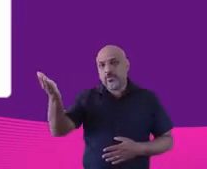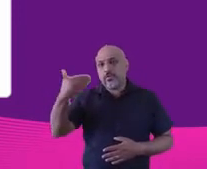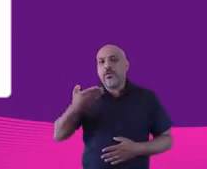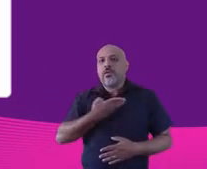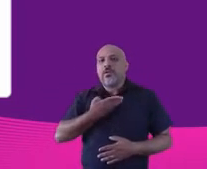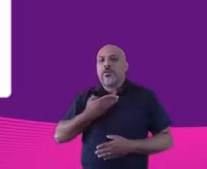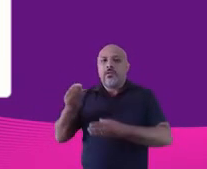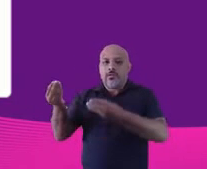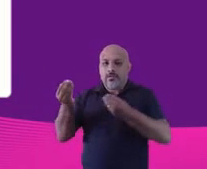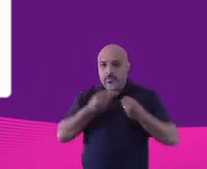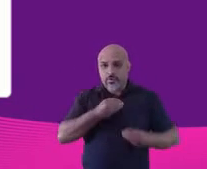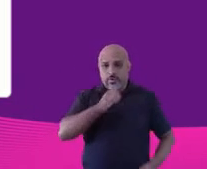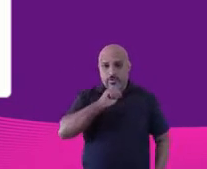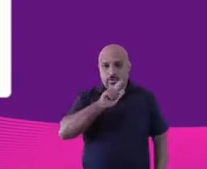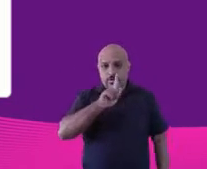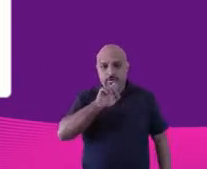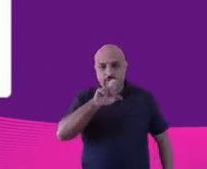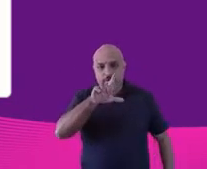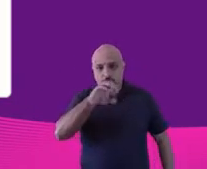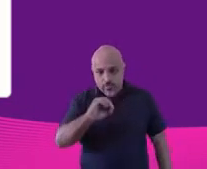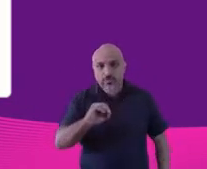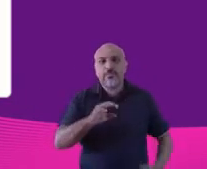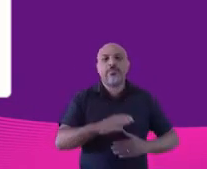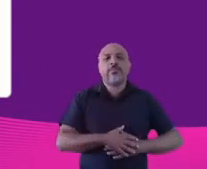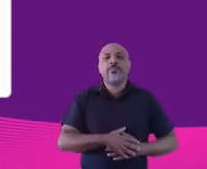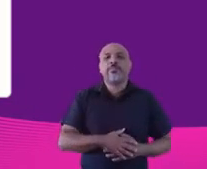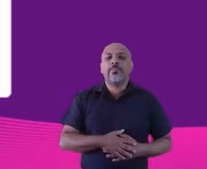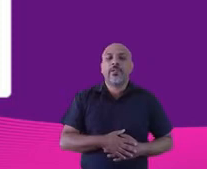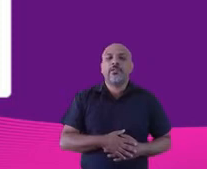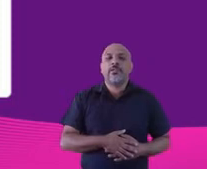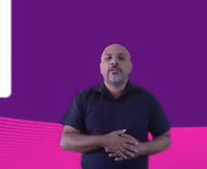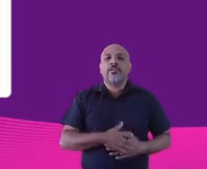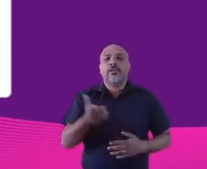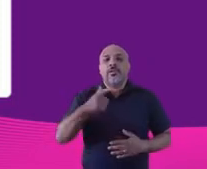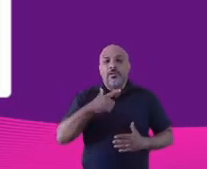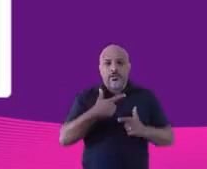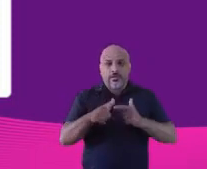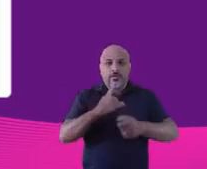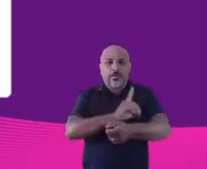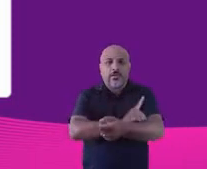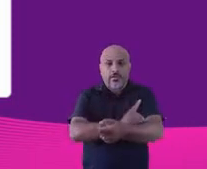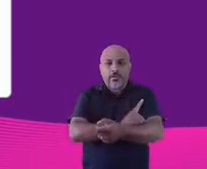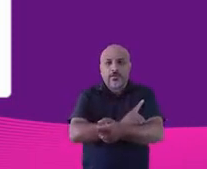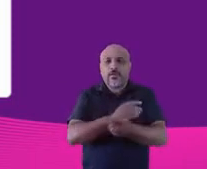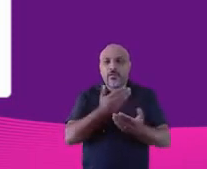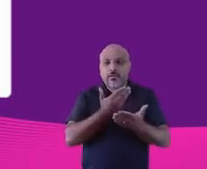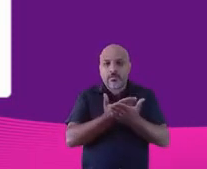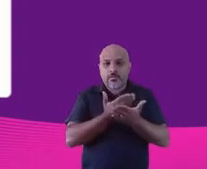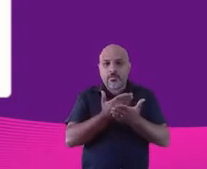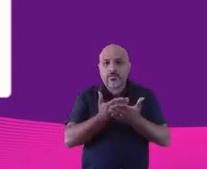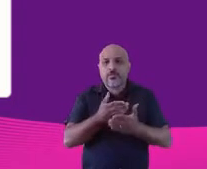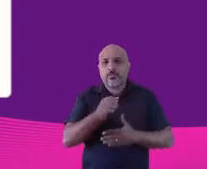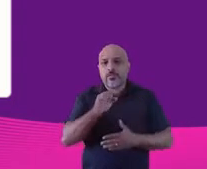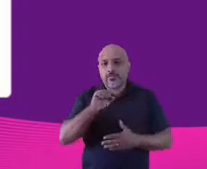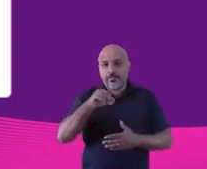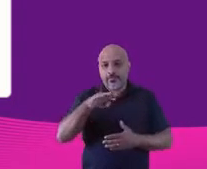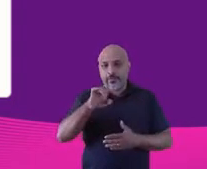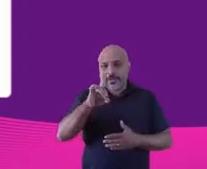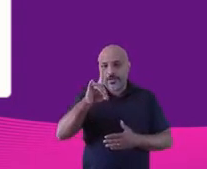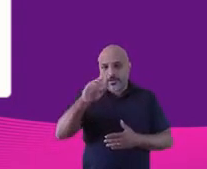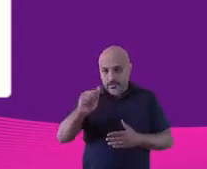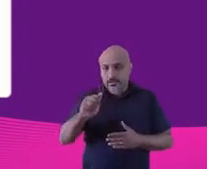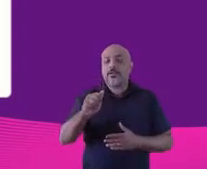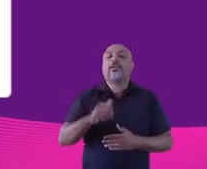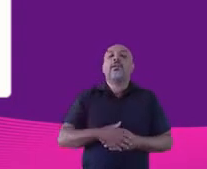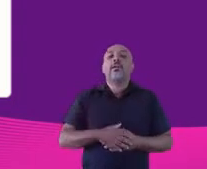Ângelo, e ele é hipertenso, faz uso de furosemida, e ele tinha uma